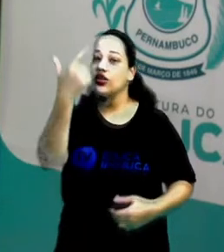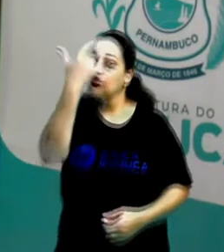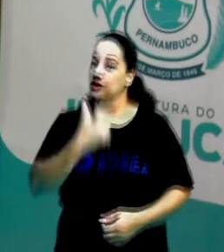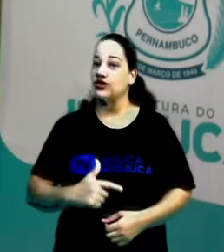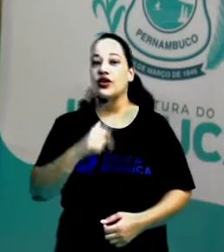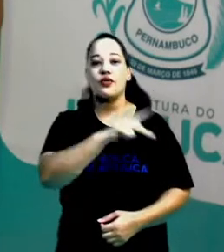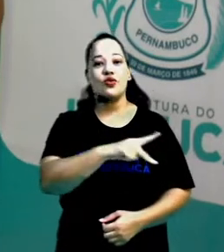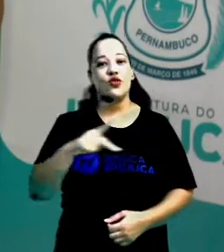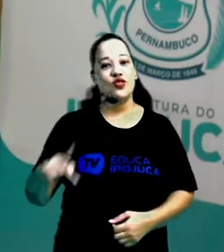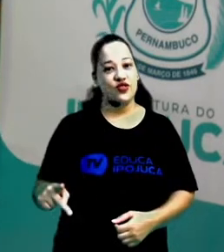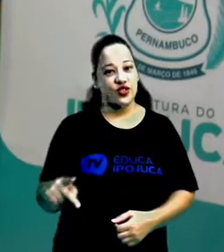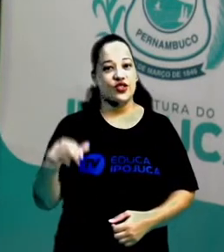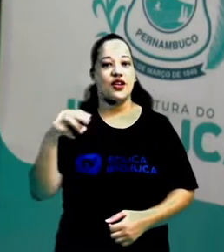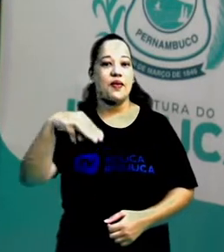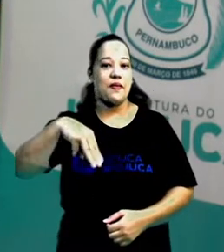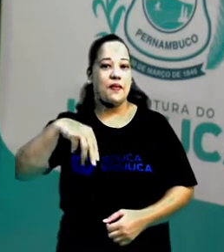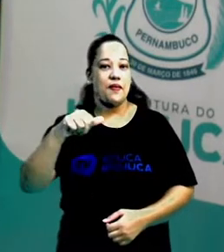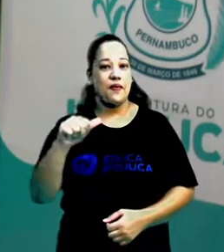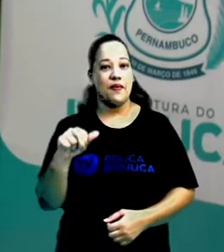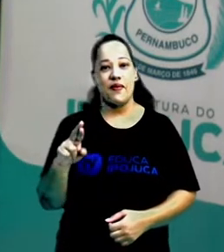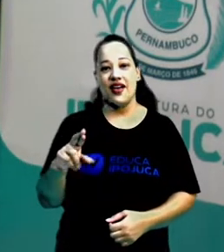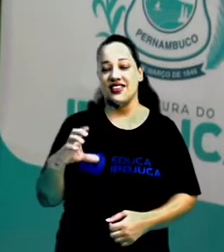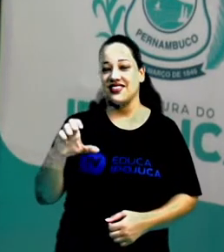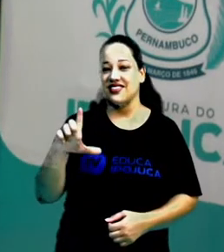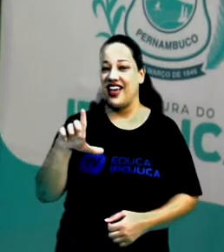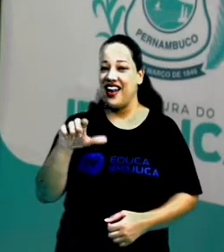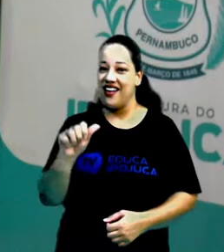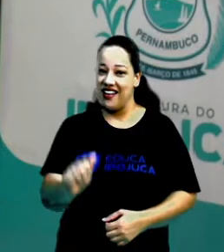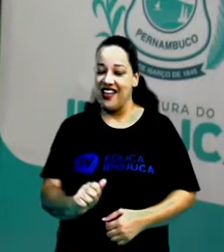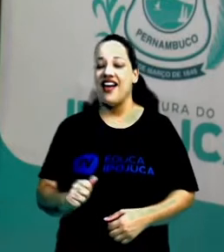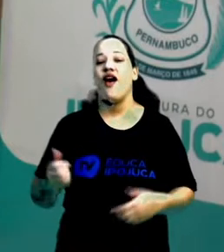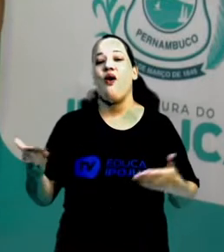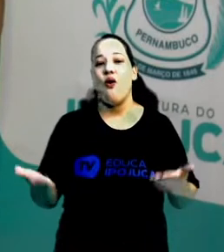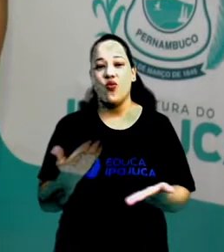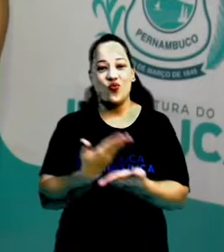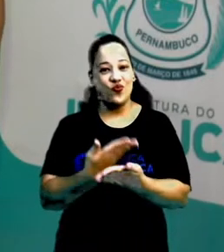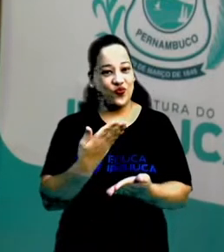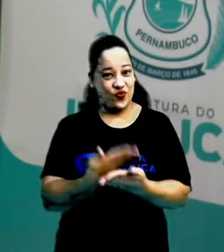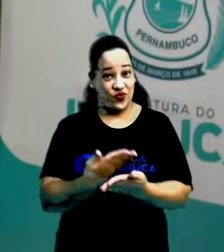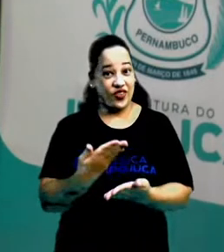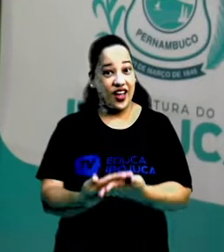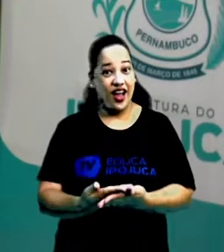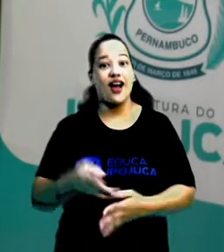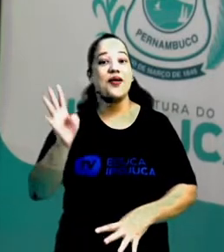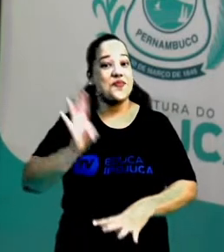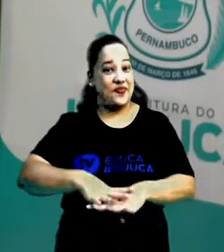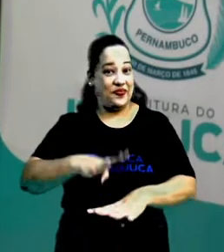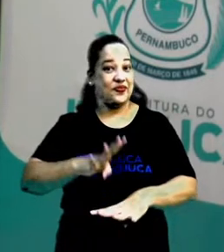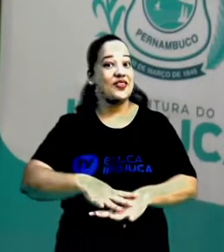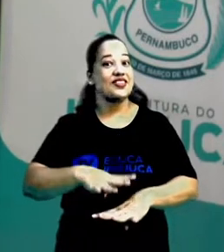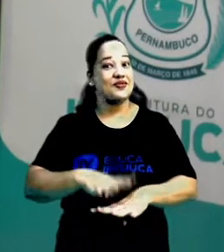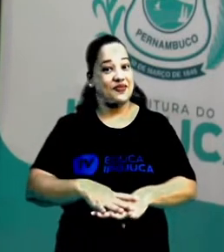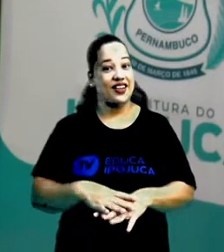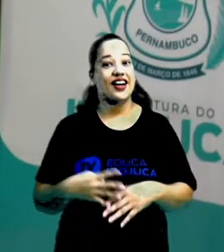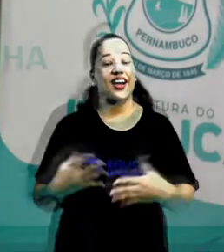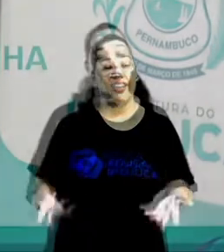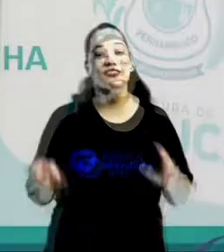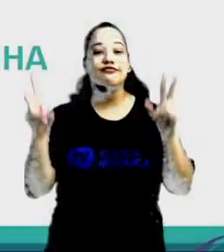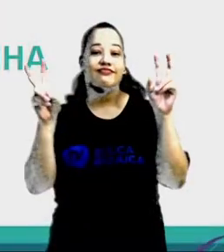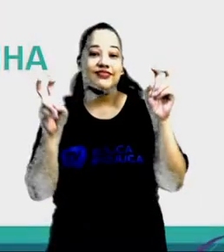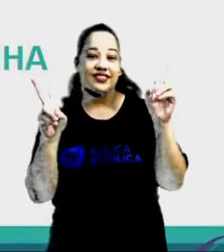sou a professora Marcela Cunha e a nossa aula de hoje é de matemática com o